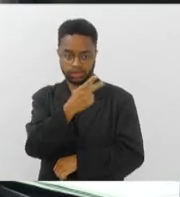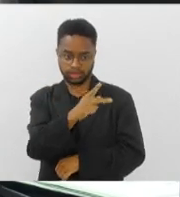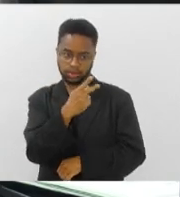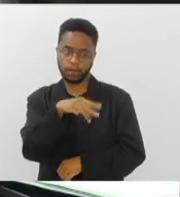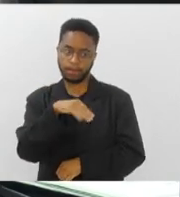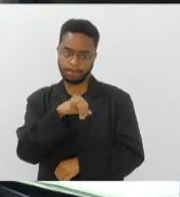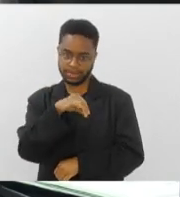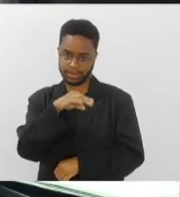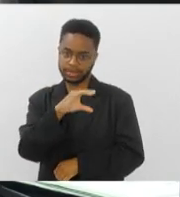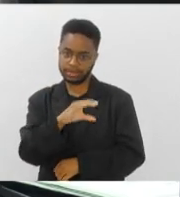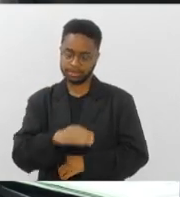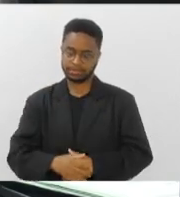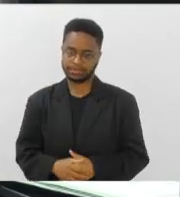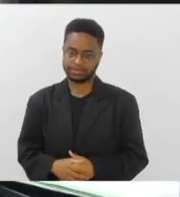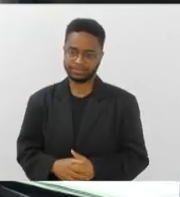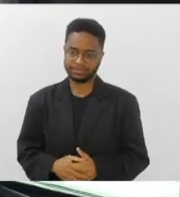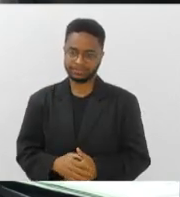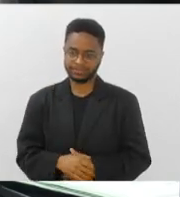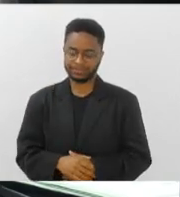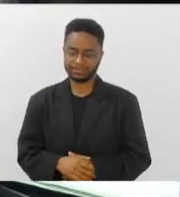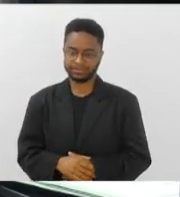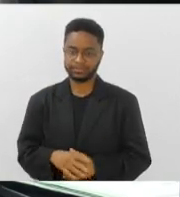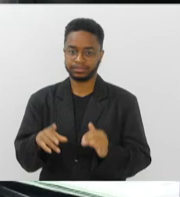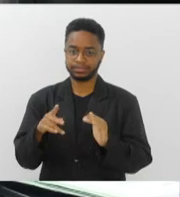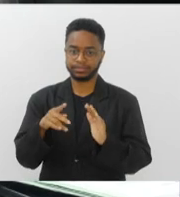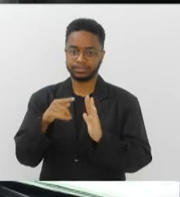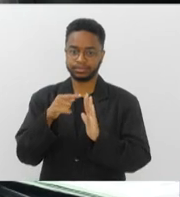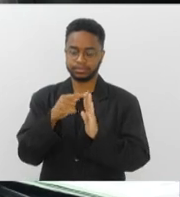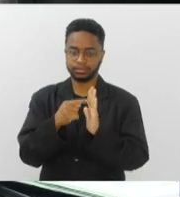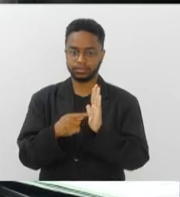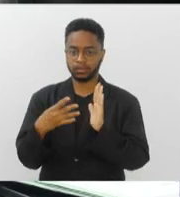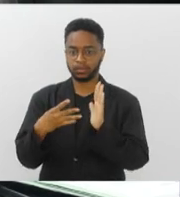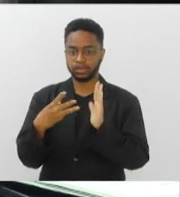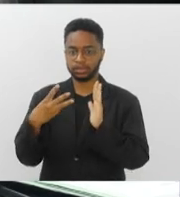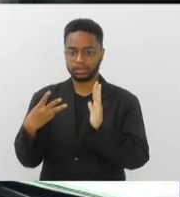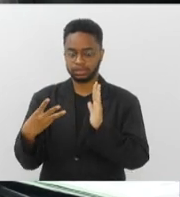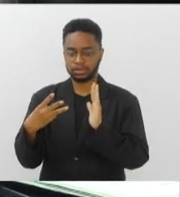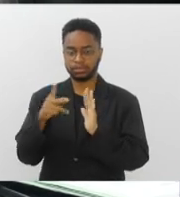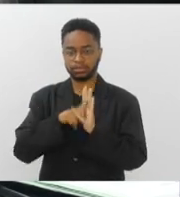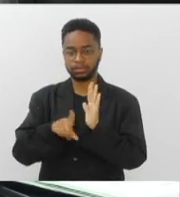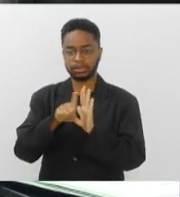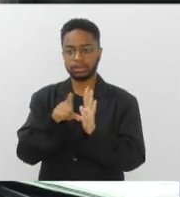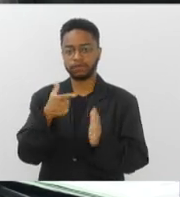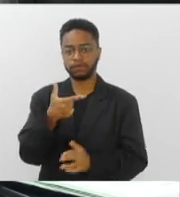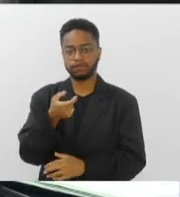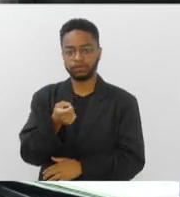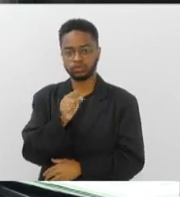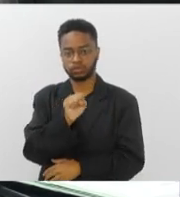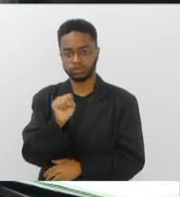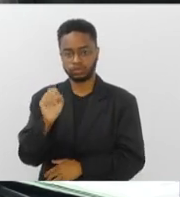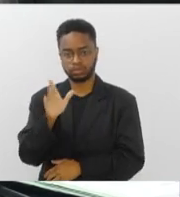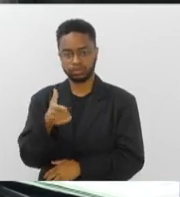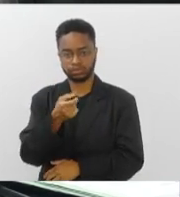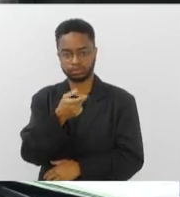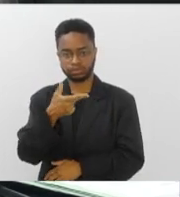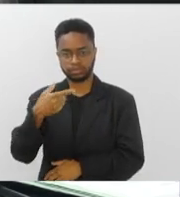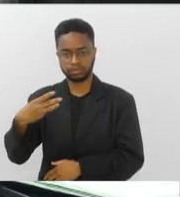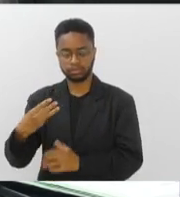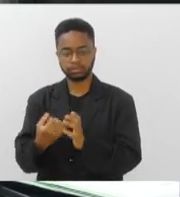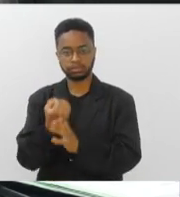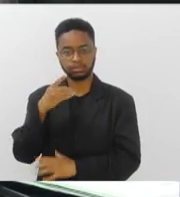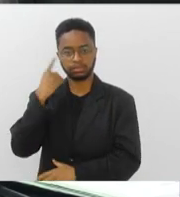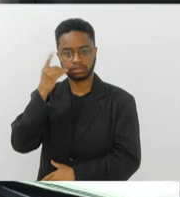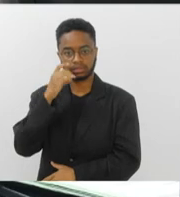prevalência. Não há dúvida a respeito. Obrigada. 43 da pauta, projeto de lei 2088 de 23, de autoria da